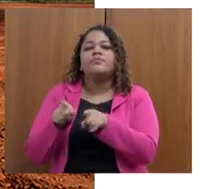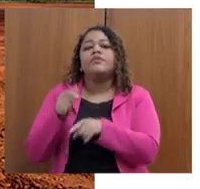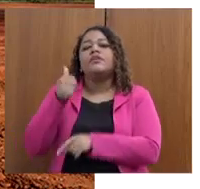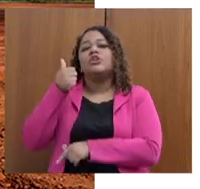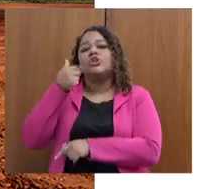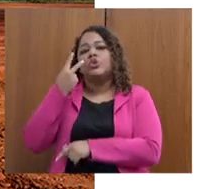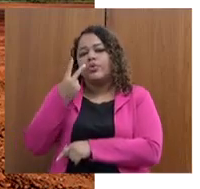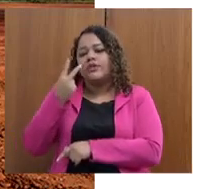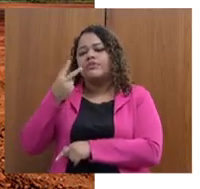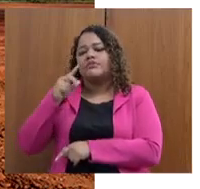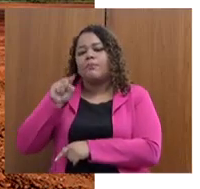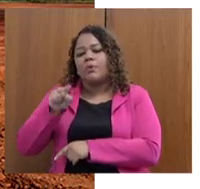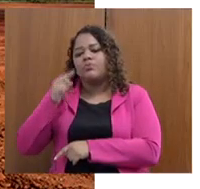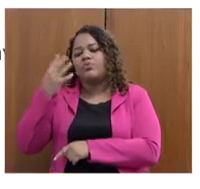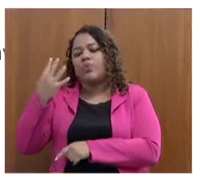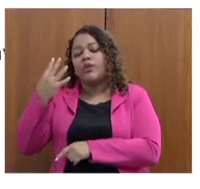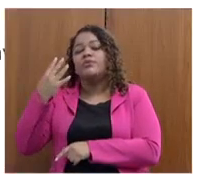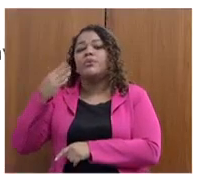investimentos